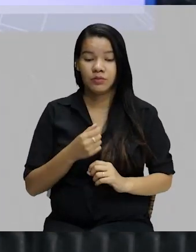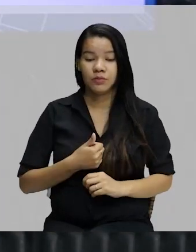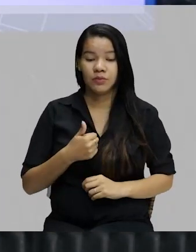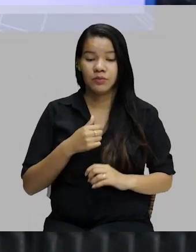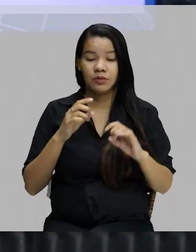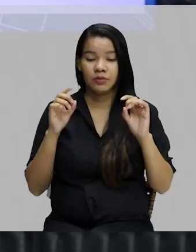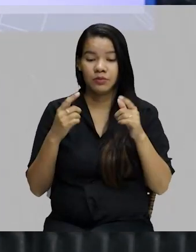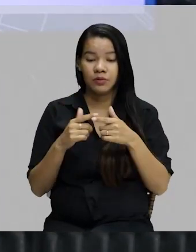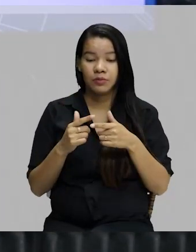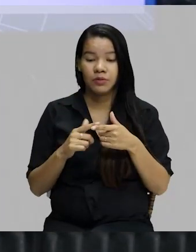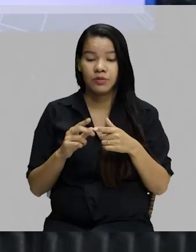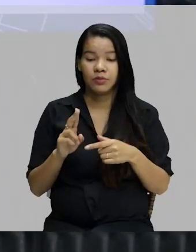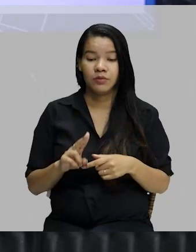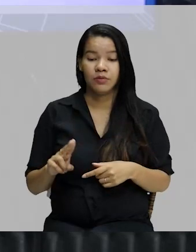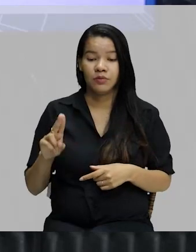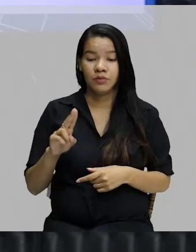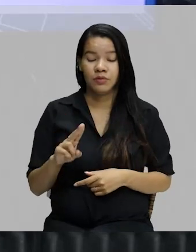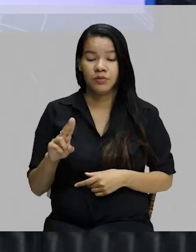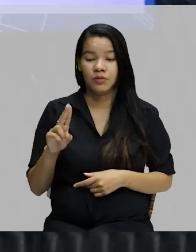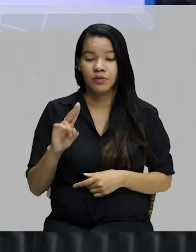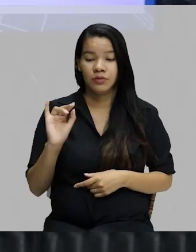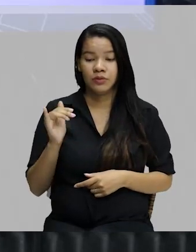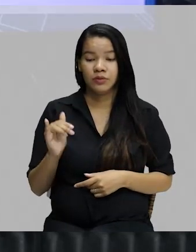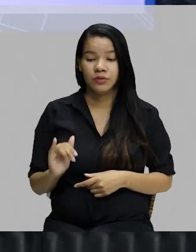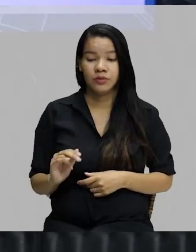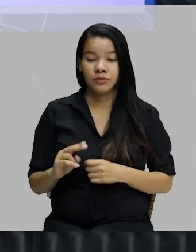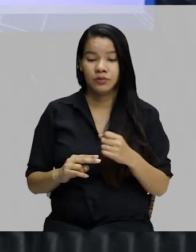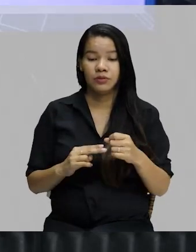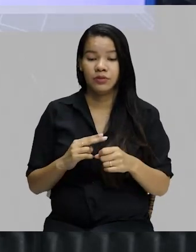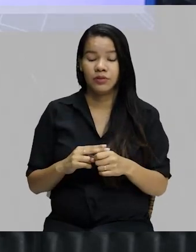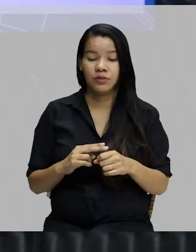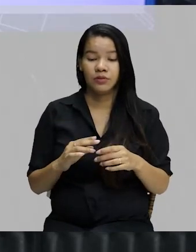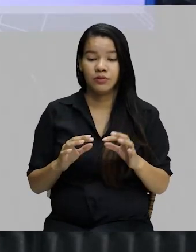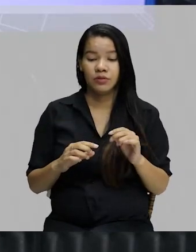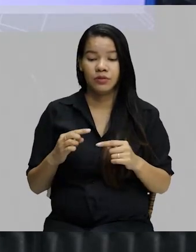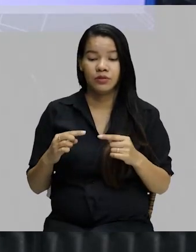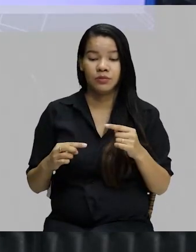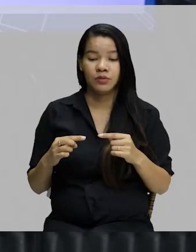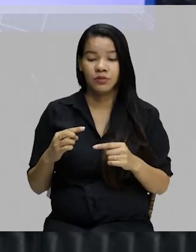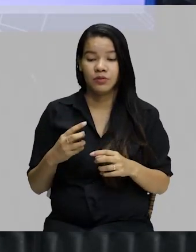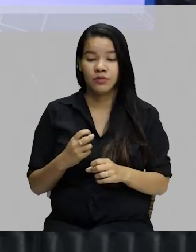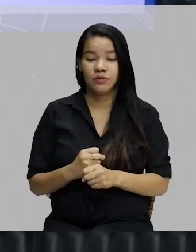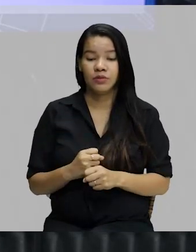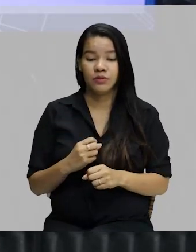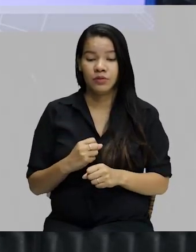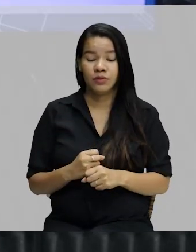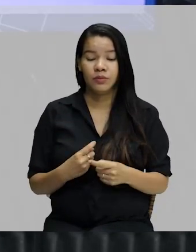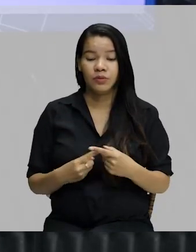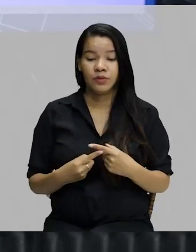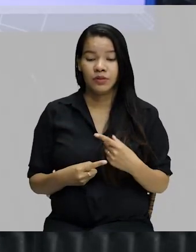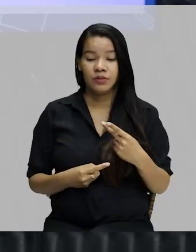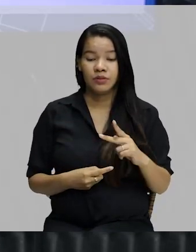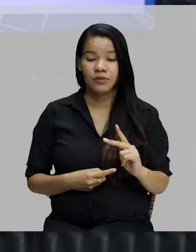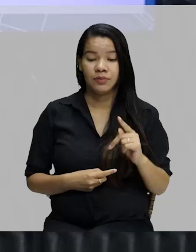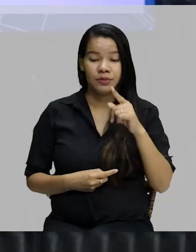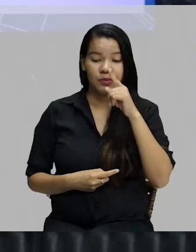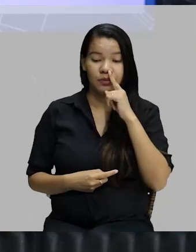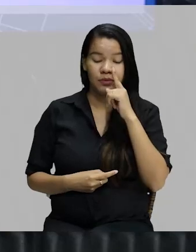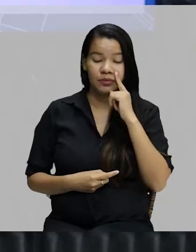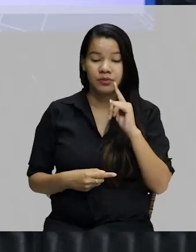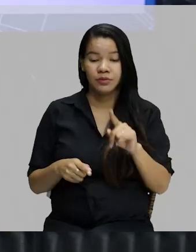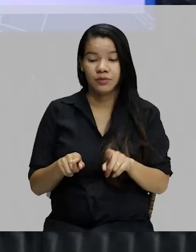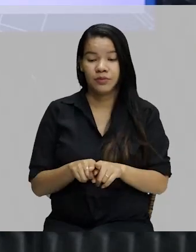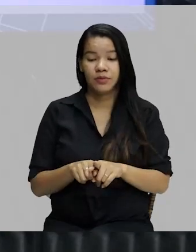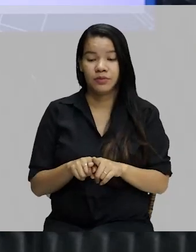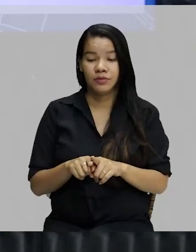cuidado de resíduos nucleares, pois eles são muito perigosos e difíceis de eliminar.